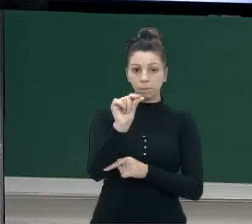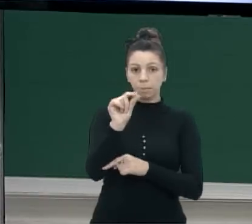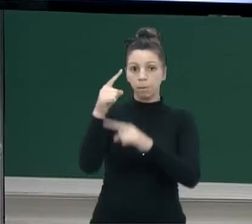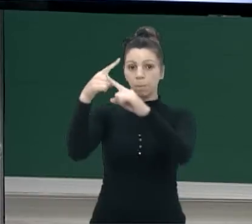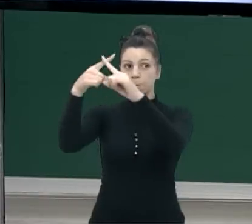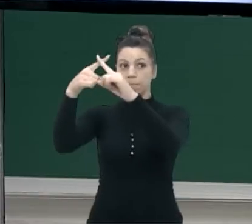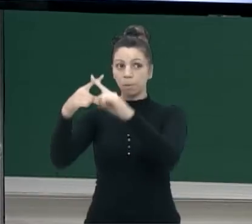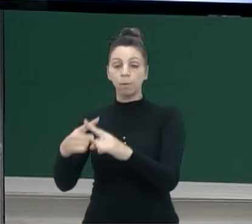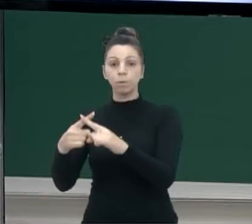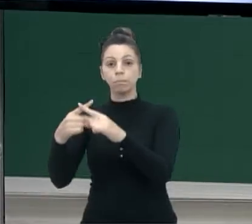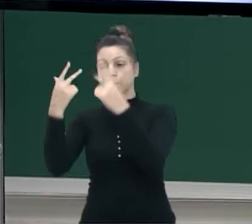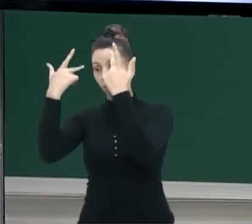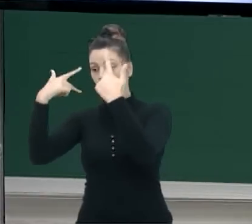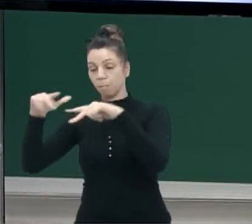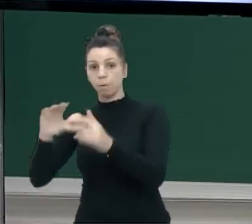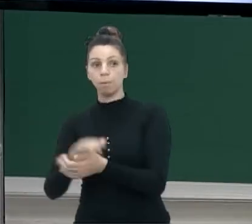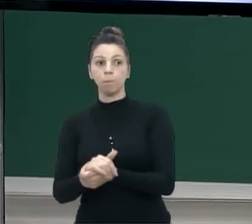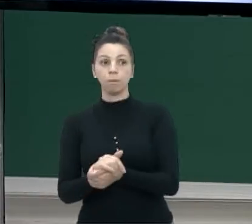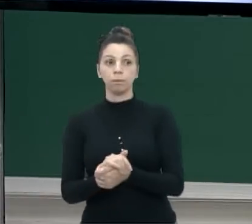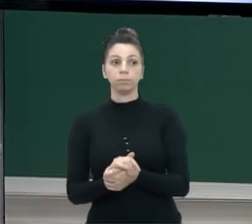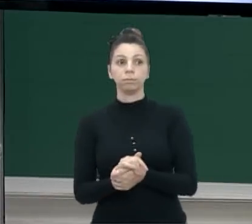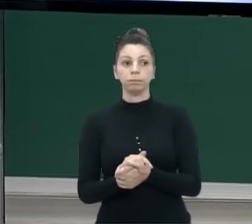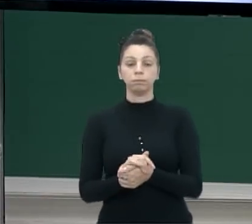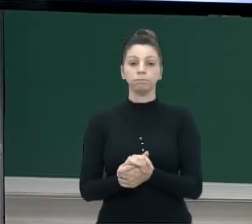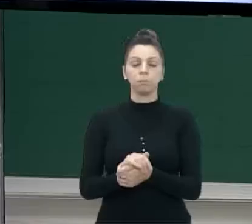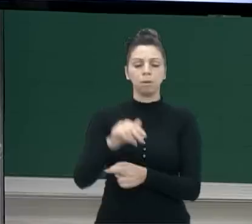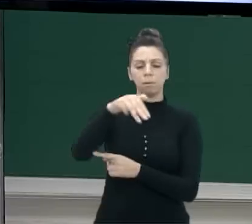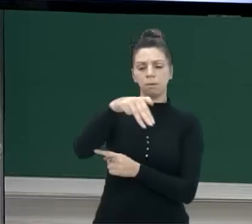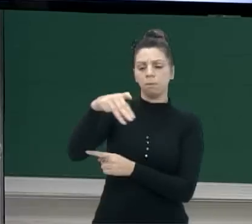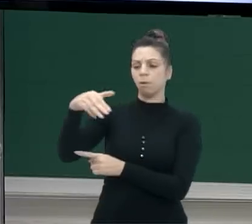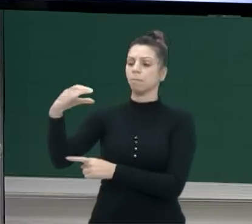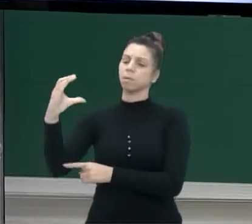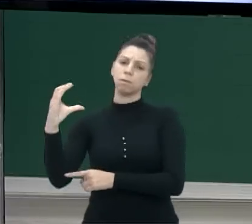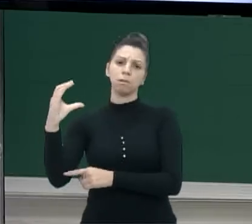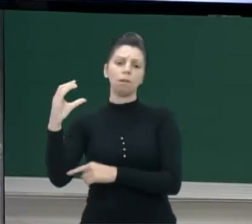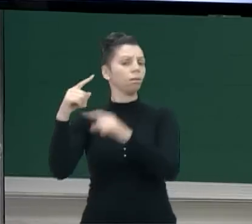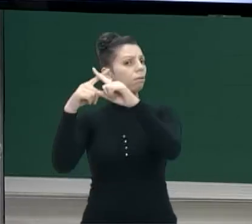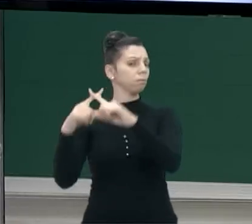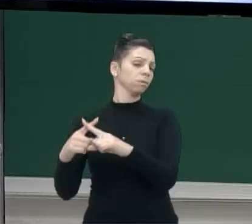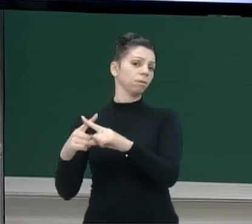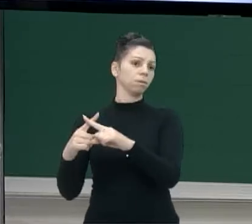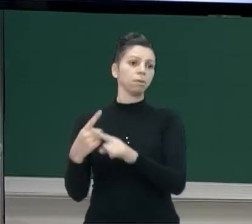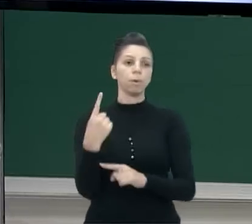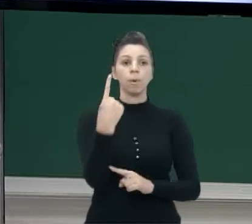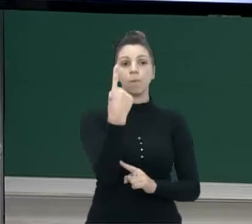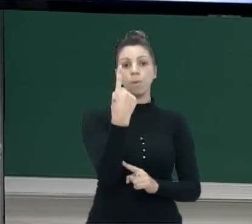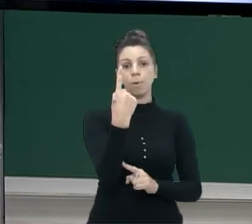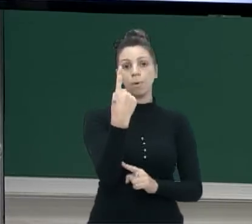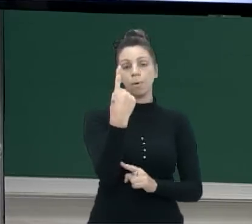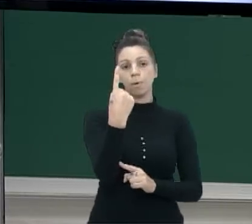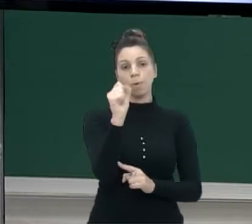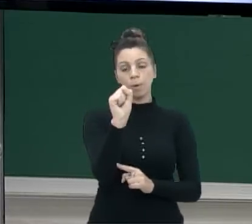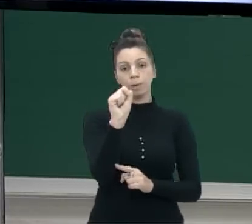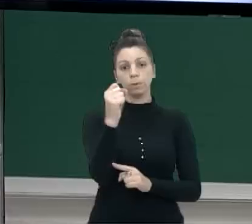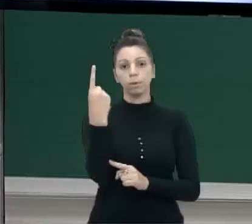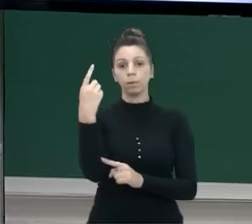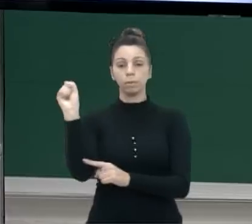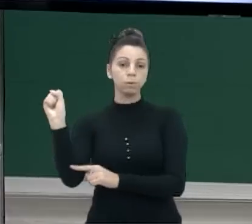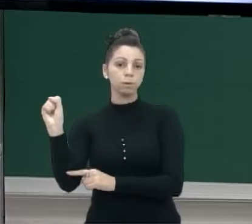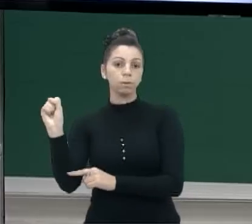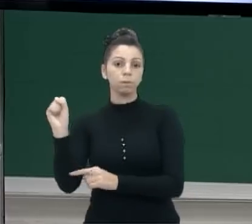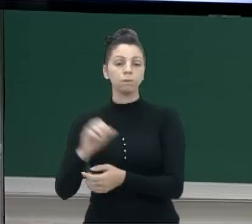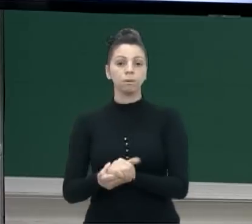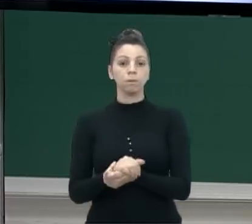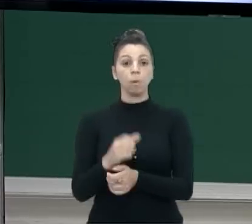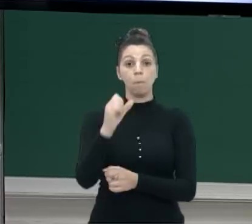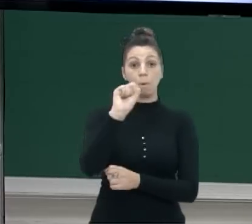múltiplo vem de quem? Tabuada. Ah, então se eu pensar, o mínimo múltiplo comum entre 8 e 18 é o 72, vamos